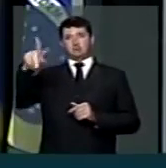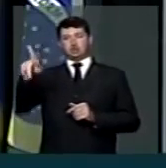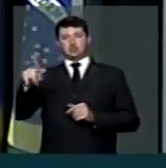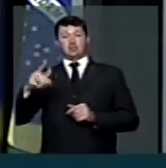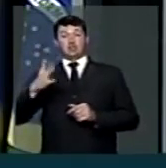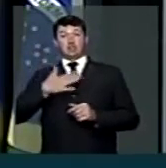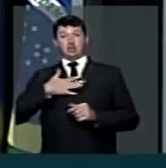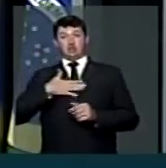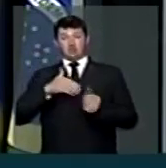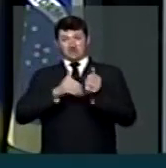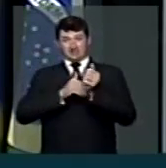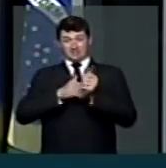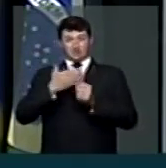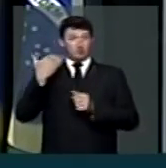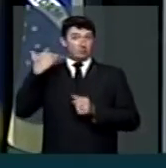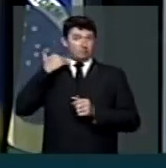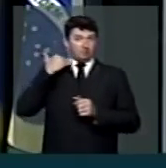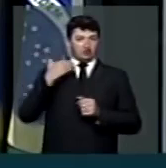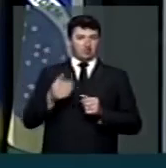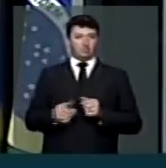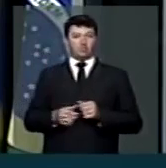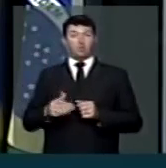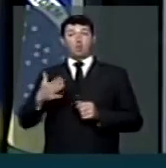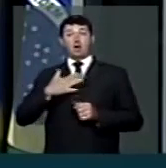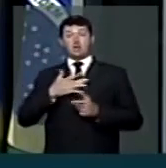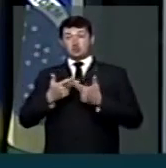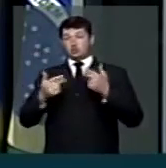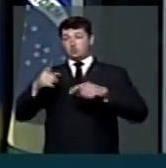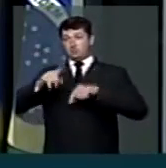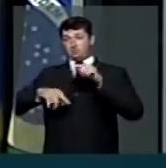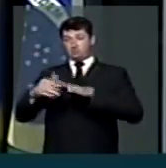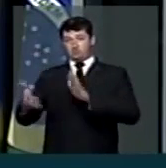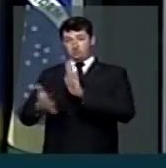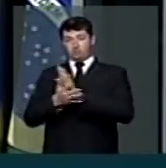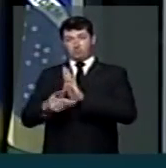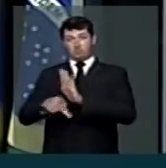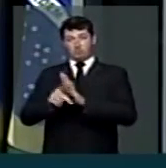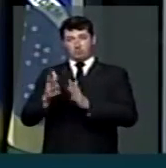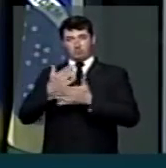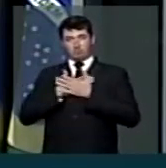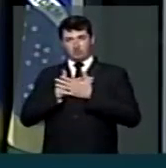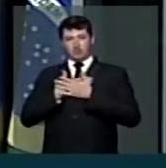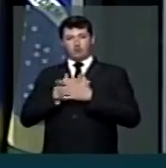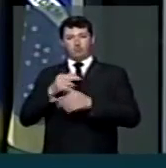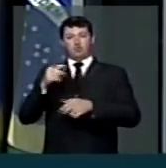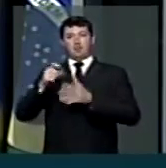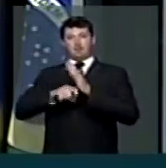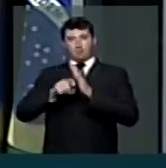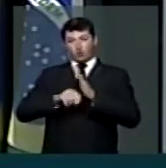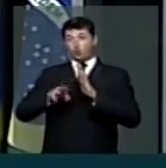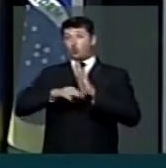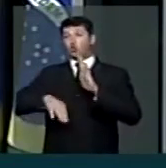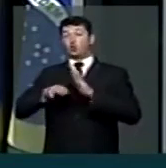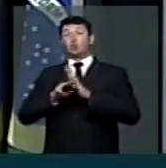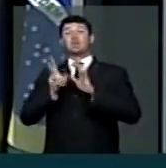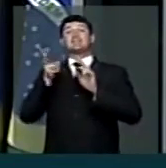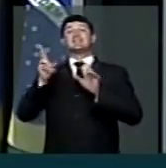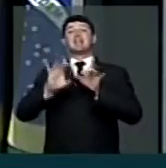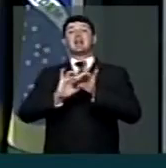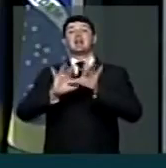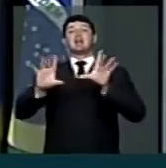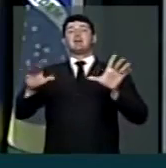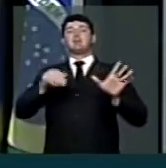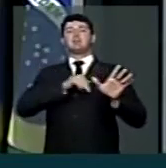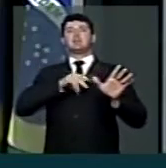sigilo bancário, o meu sigilo patrimonial e fiscal está e estará sempre à disposição do